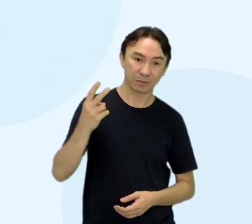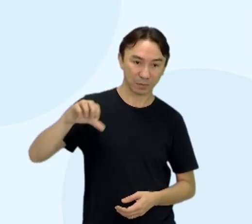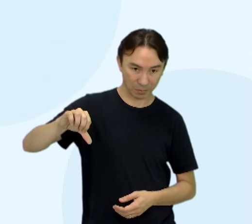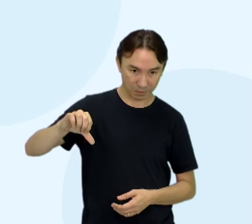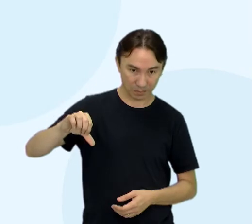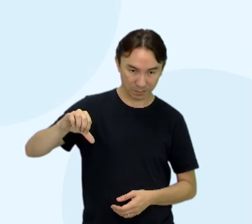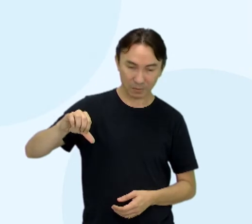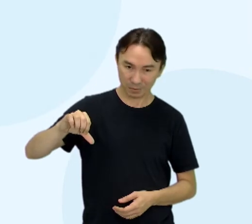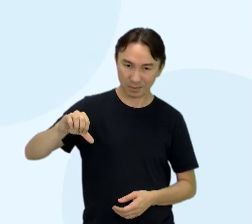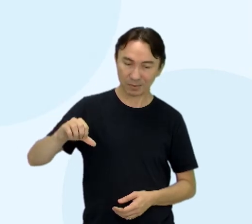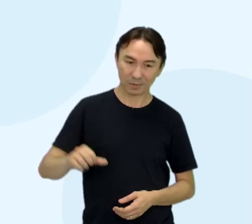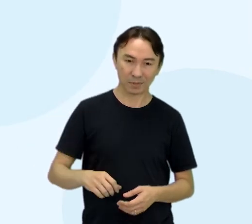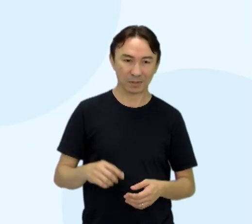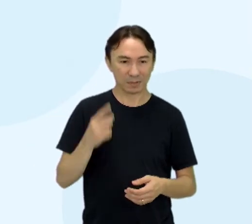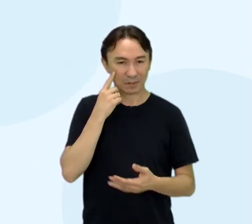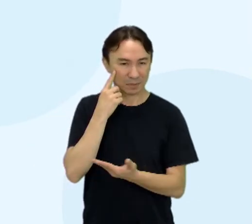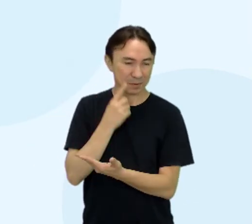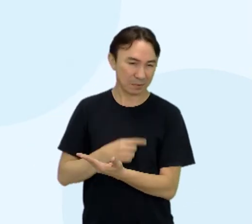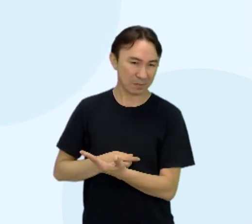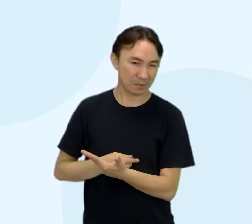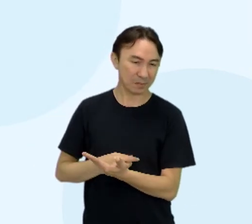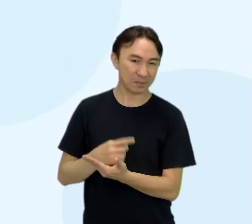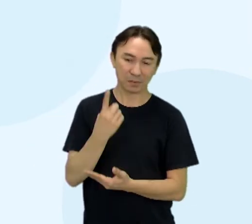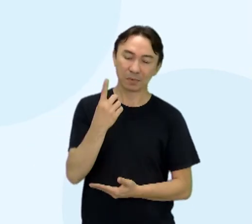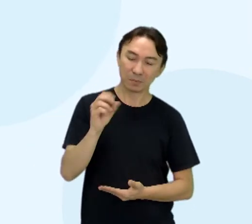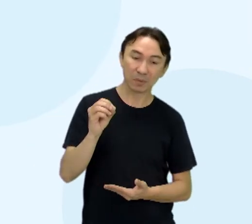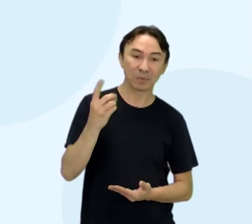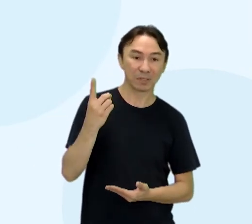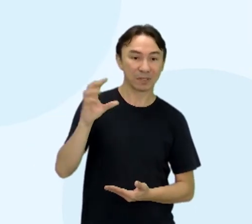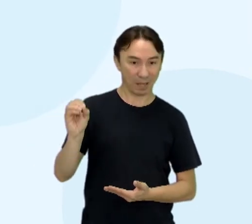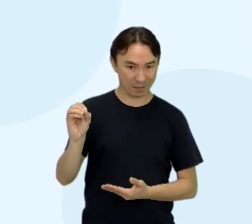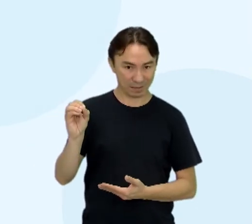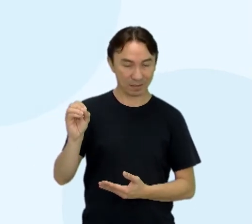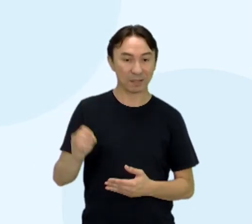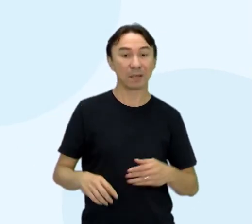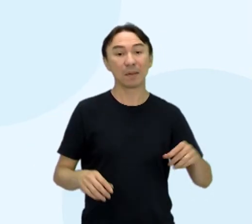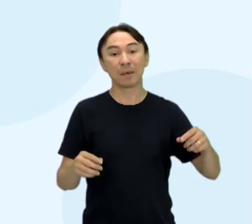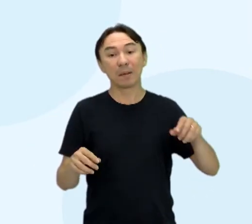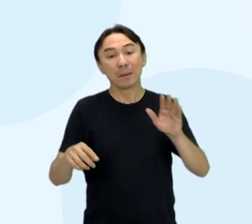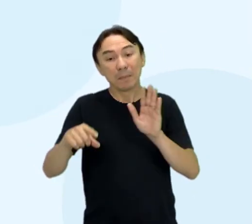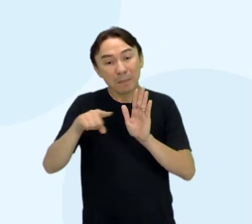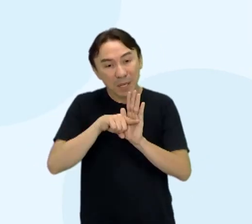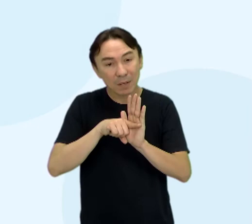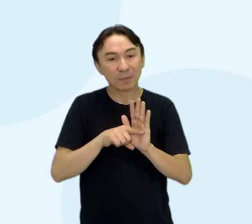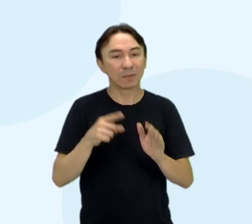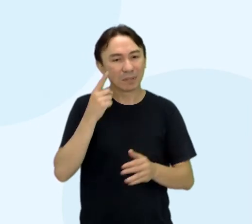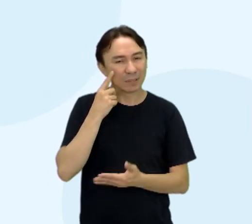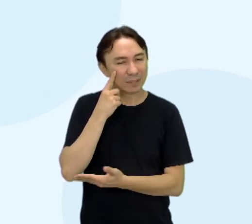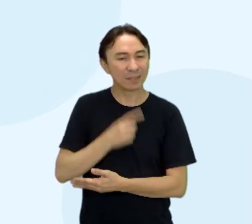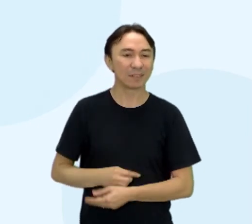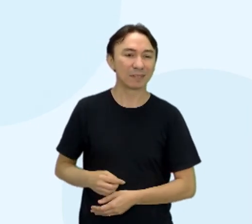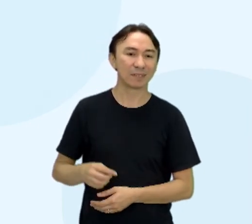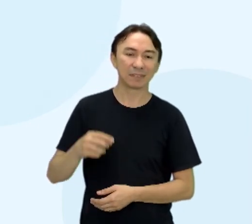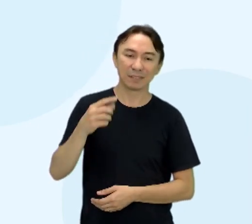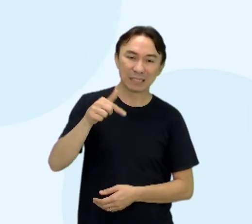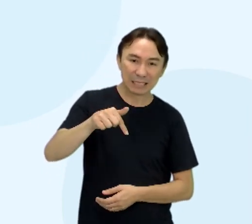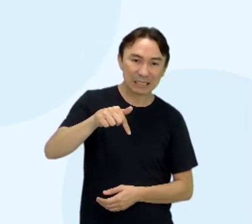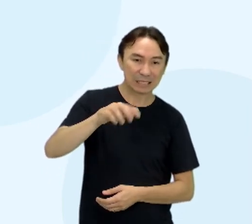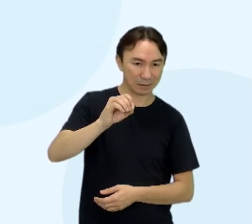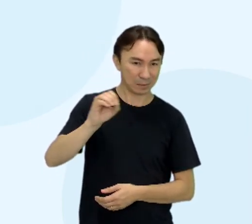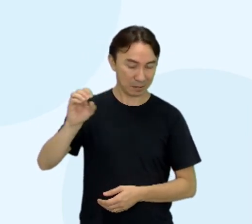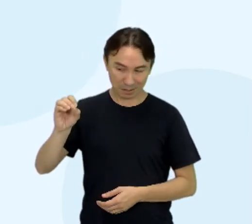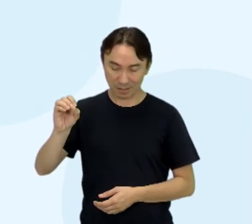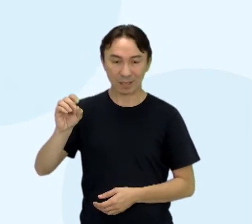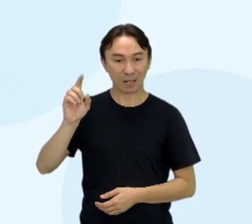10.129 lá em 2019, né? Ok? Menos o desmatamento aí considerado, arredondado também de 2010,